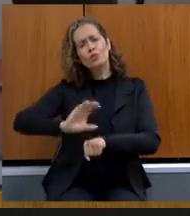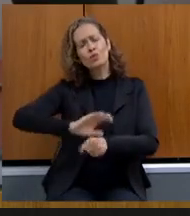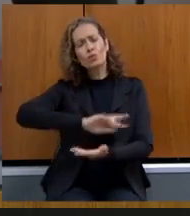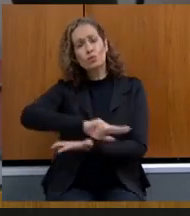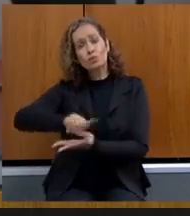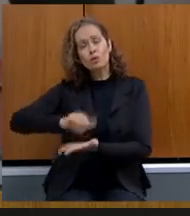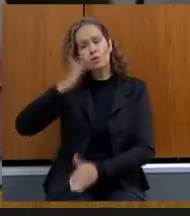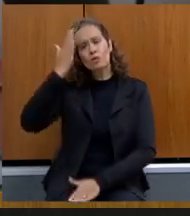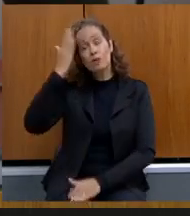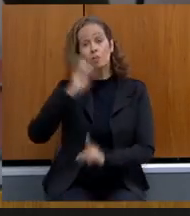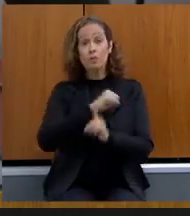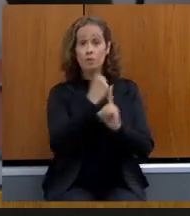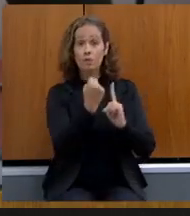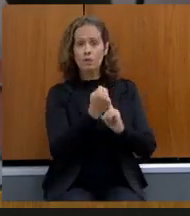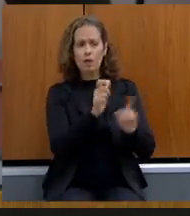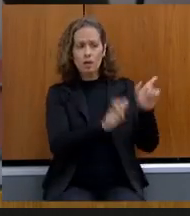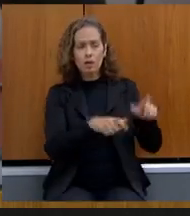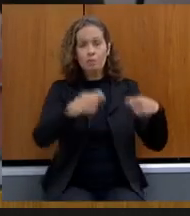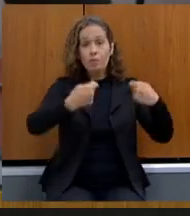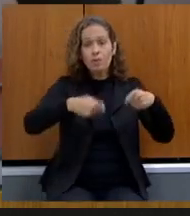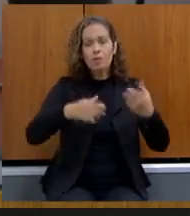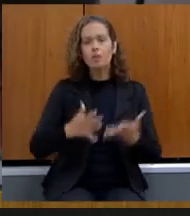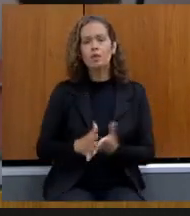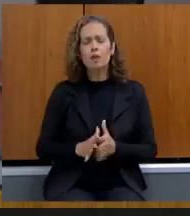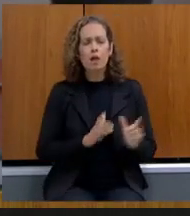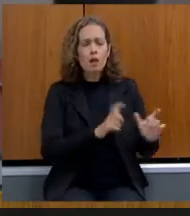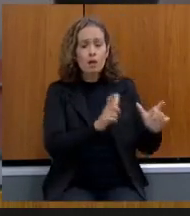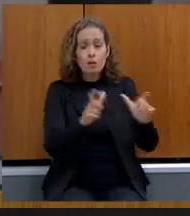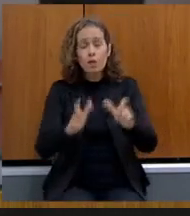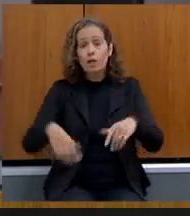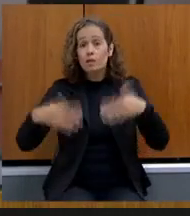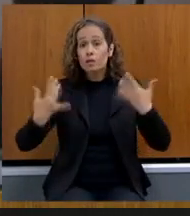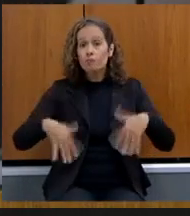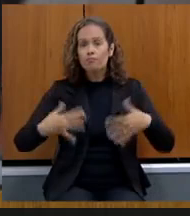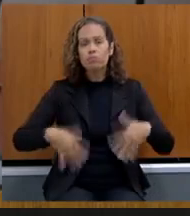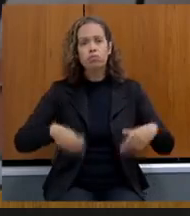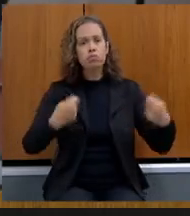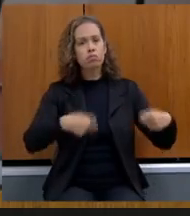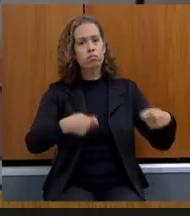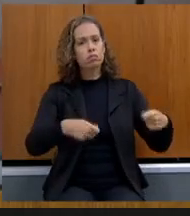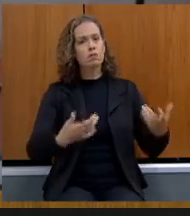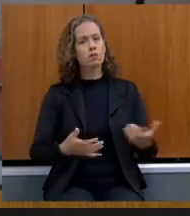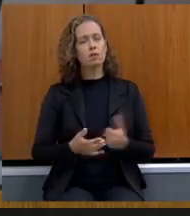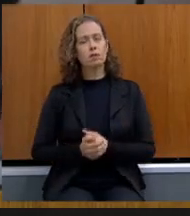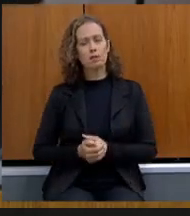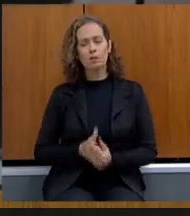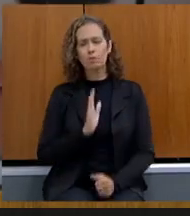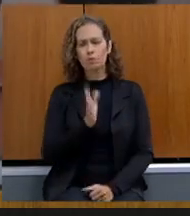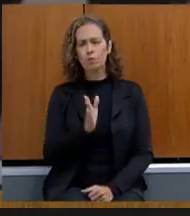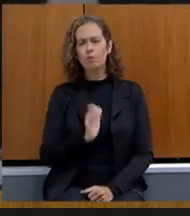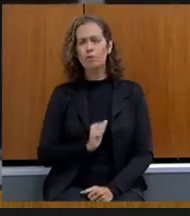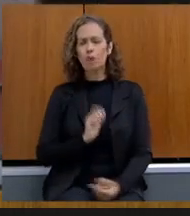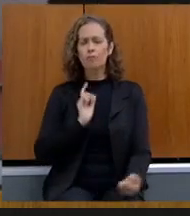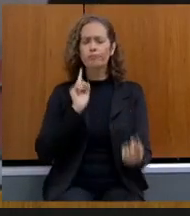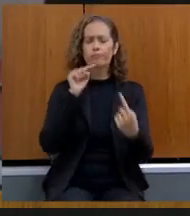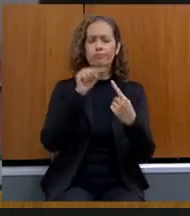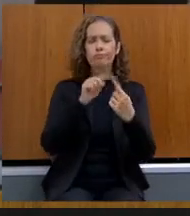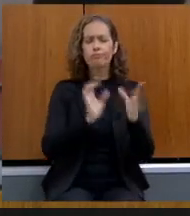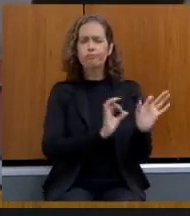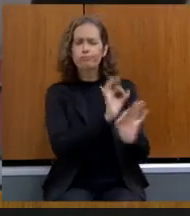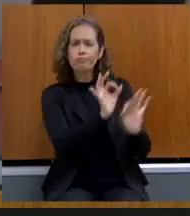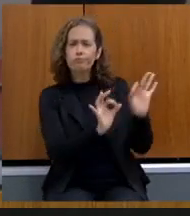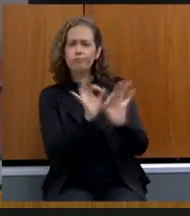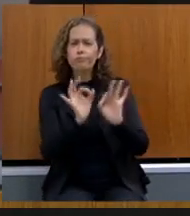a sociedade precisa em regiões que já tem essa demanda uma previsão é de curtíssimo prazo de